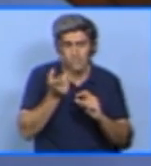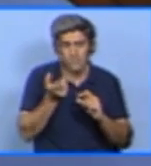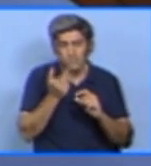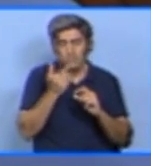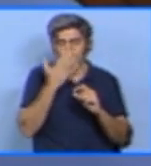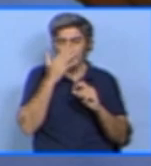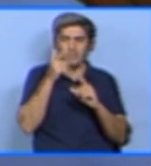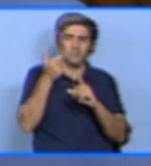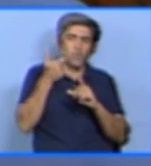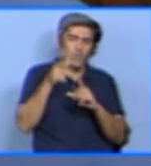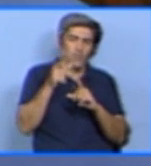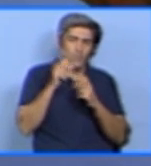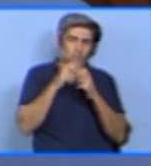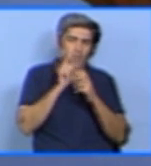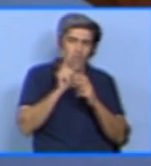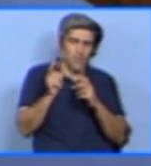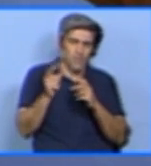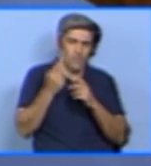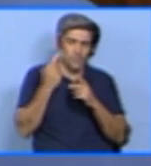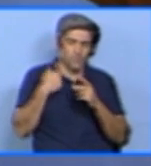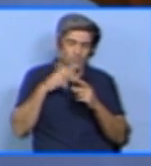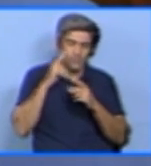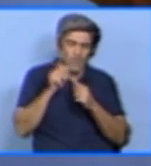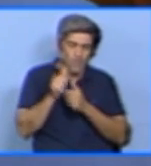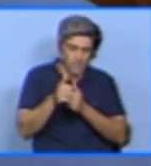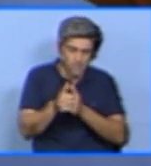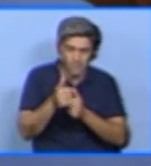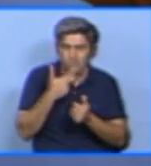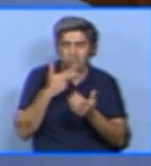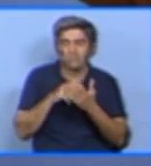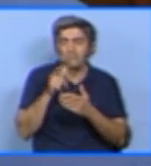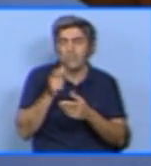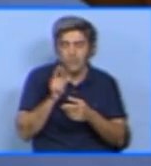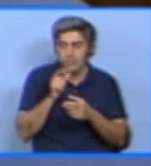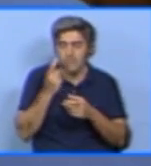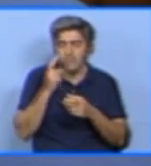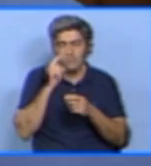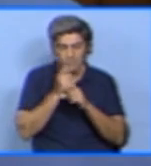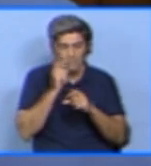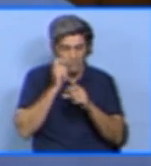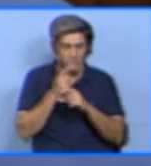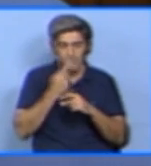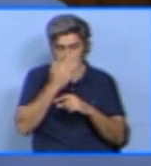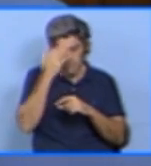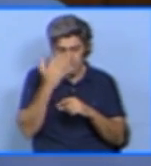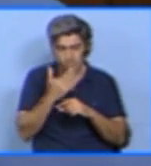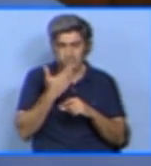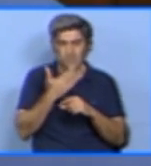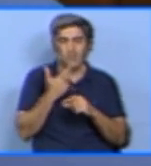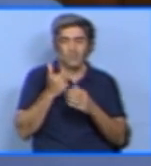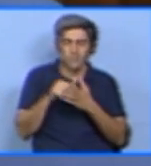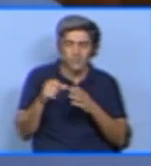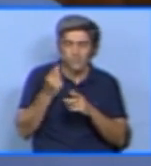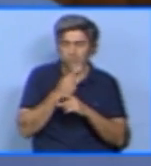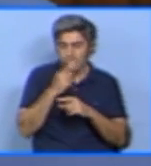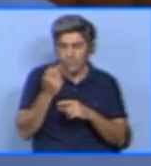uma aparência de bem, que é o grande problema aqui, é que nós às vezes vamos atrás não do verdadeiro bem, que é muitas vezes exigente e pede renúncia,